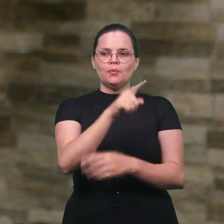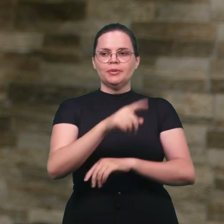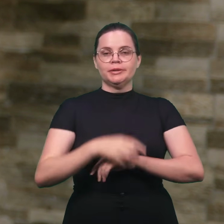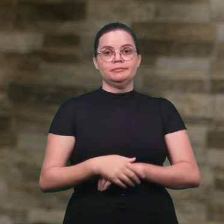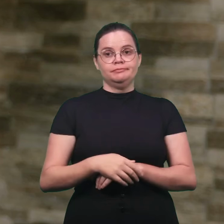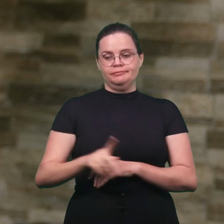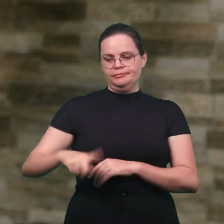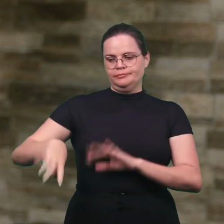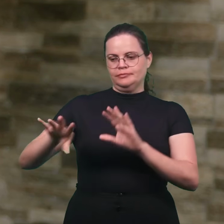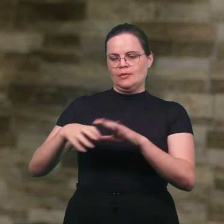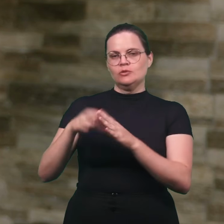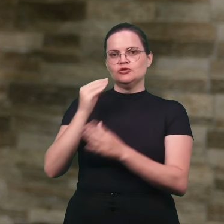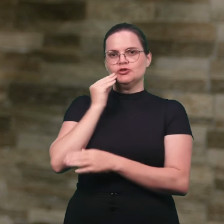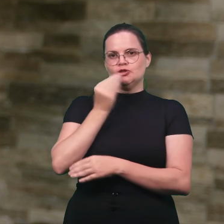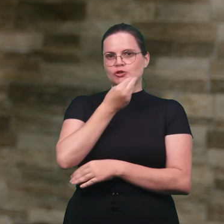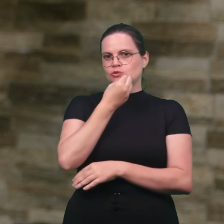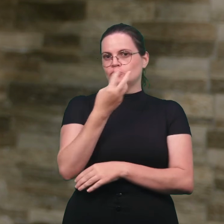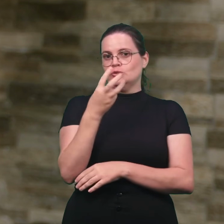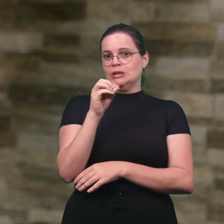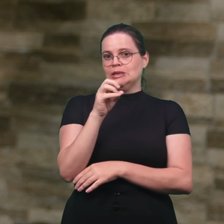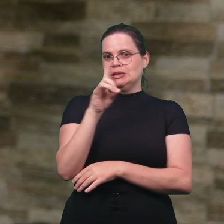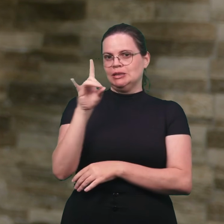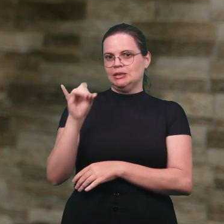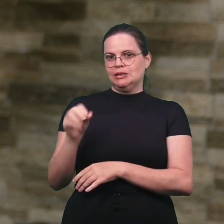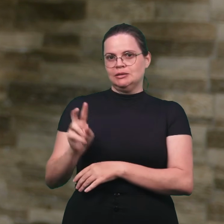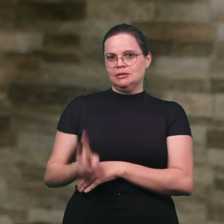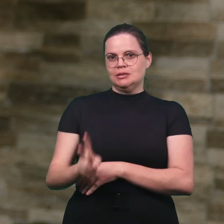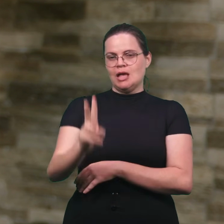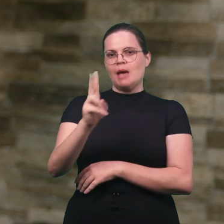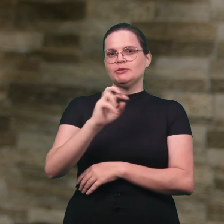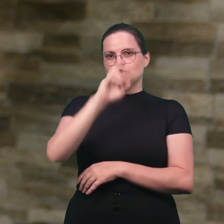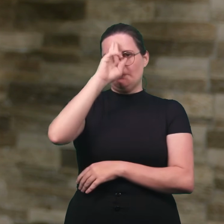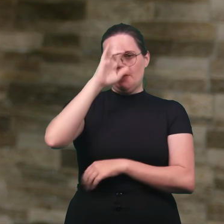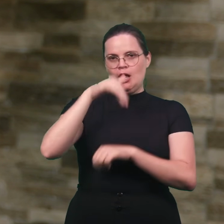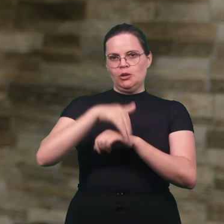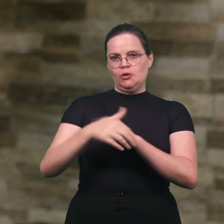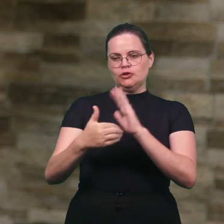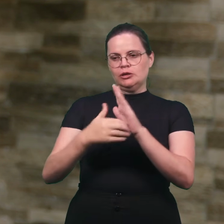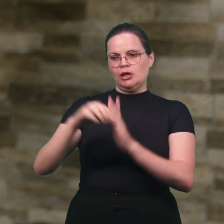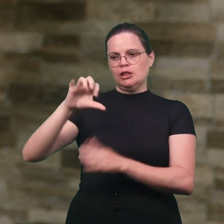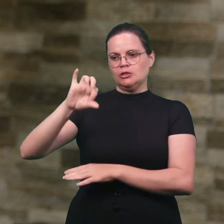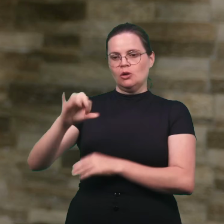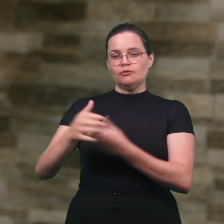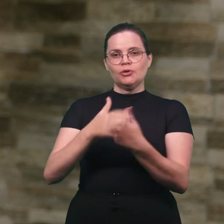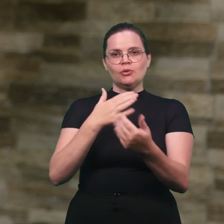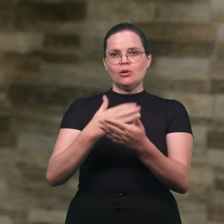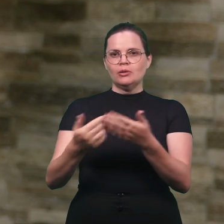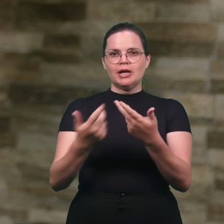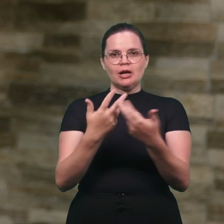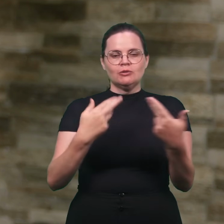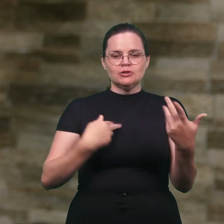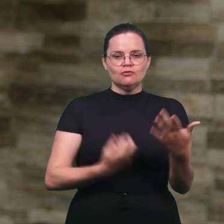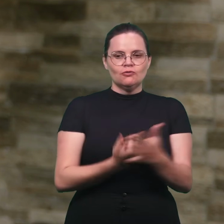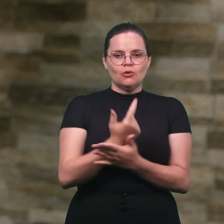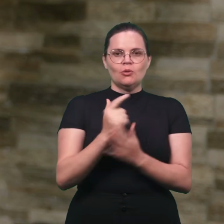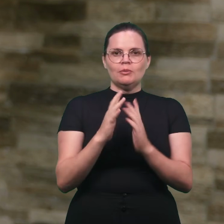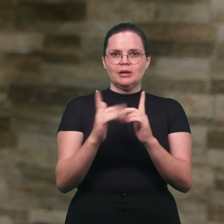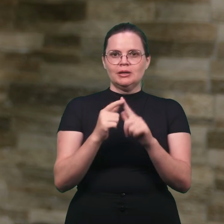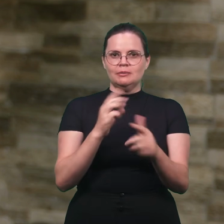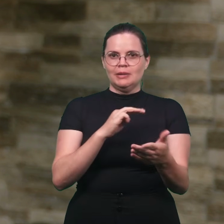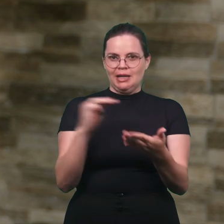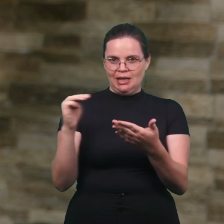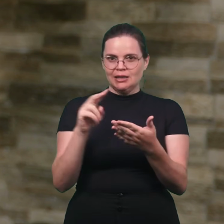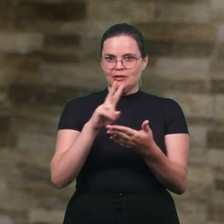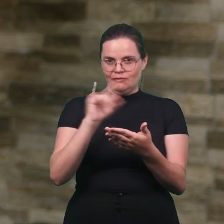Os irmãos jejuaram por 30 dias. 30 dias. Sempre, até às 9 horas, né? Qualquer compra ou qualquer aquisição que a Igreja